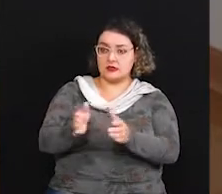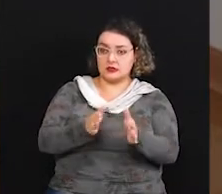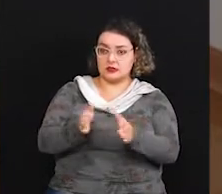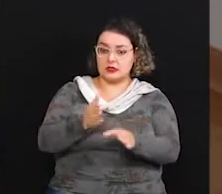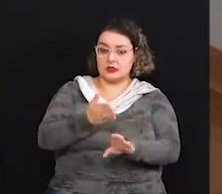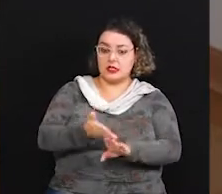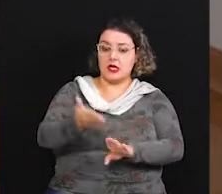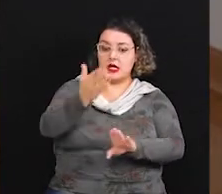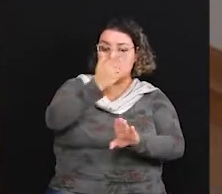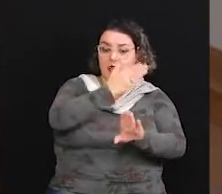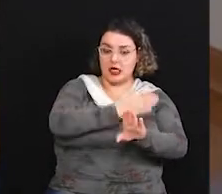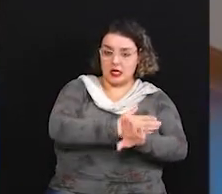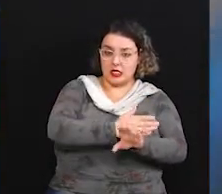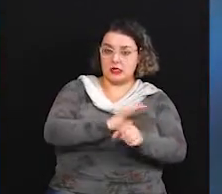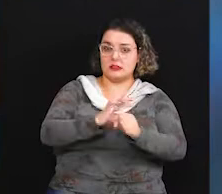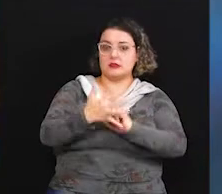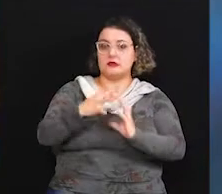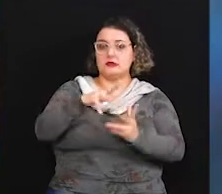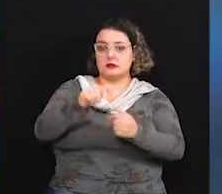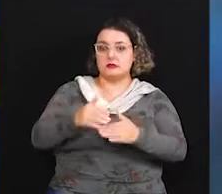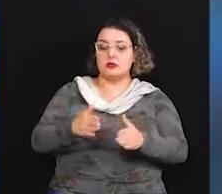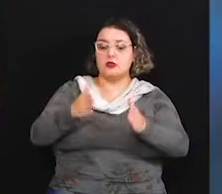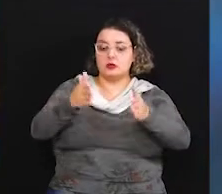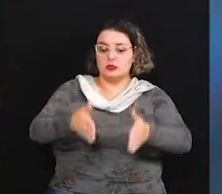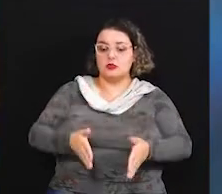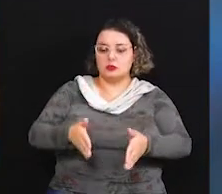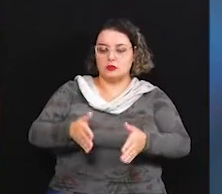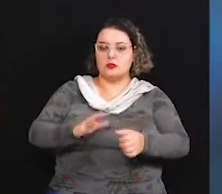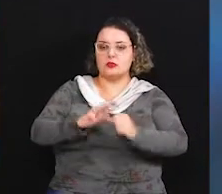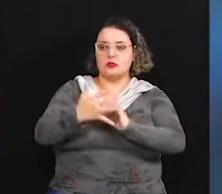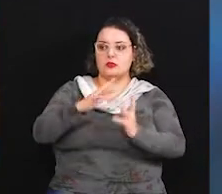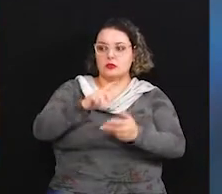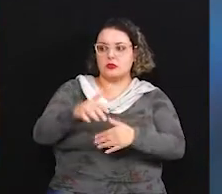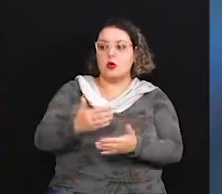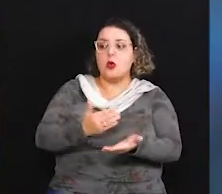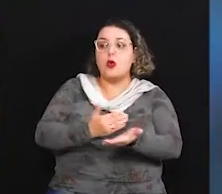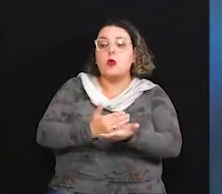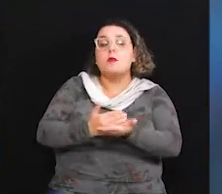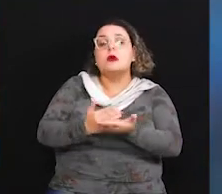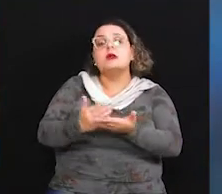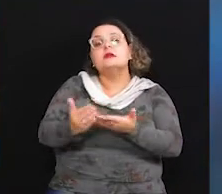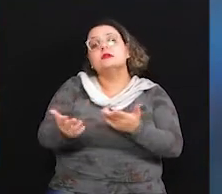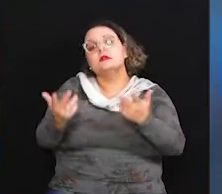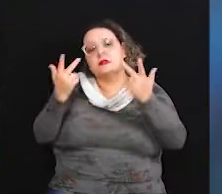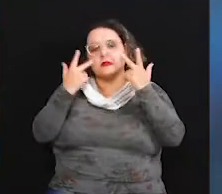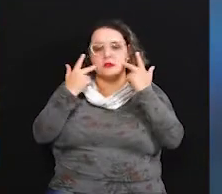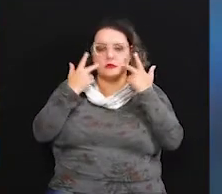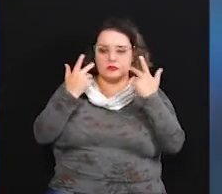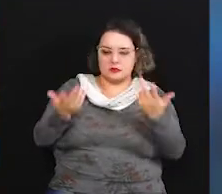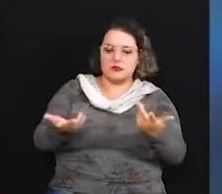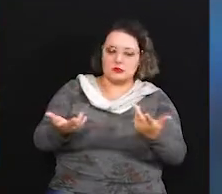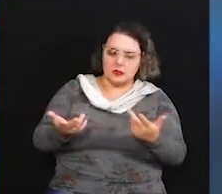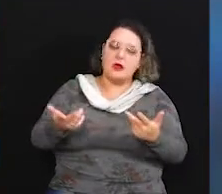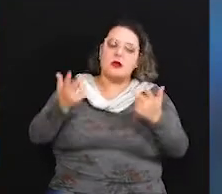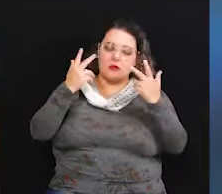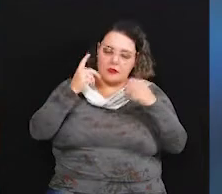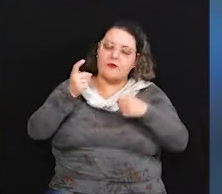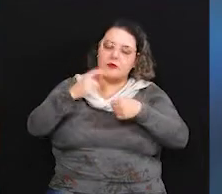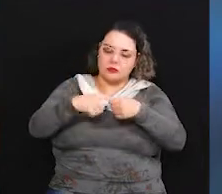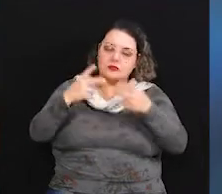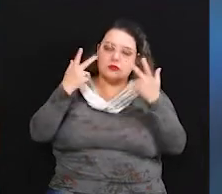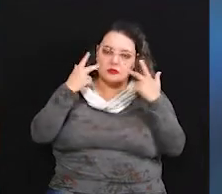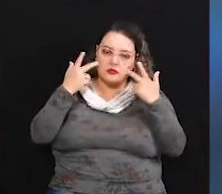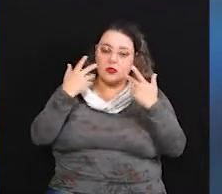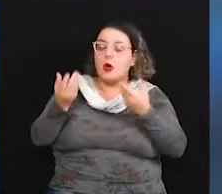período antes da pandemia, durante a pandemia e agora que estão começando a flexibilizar voltando à normalidade. Como